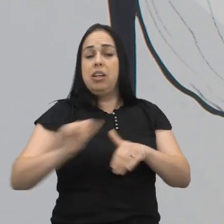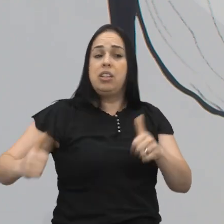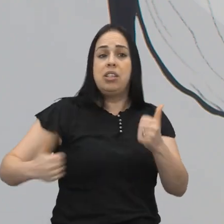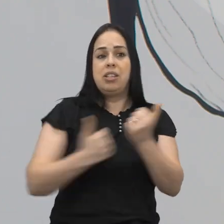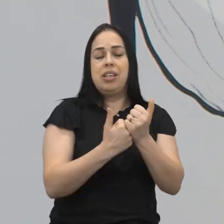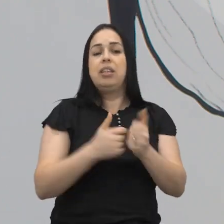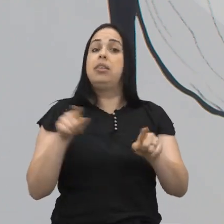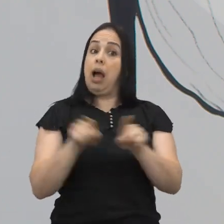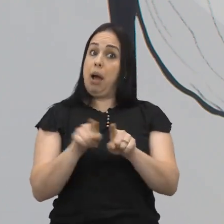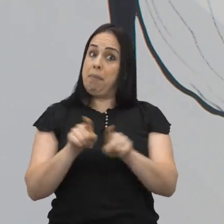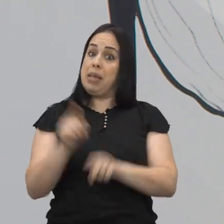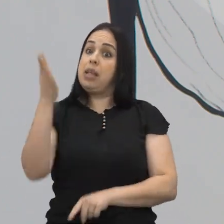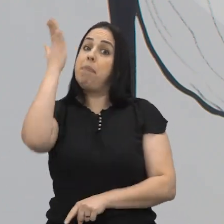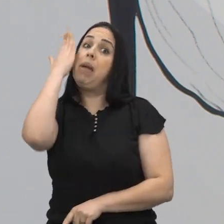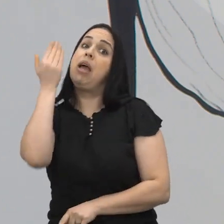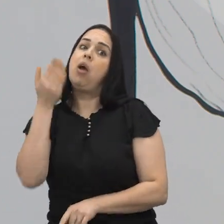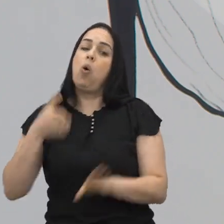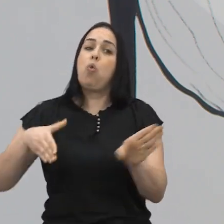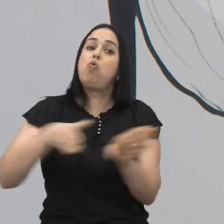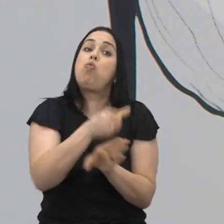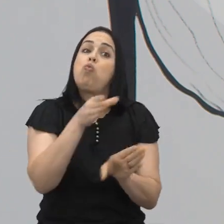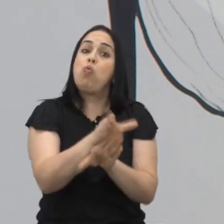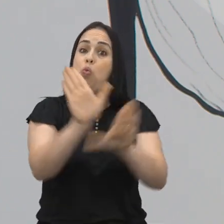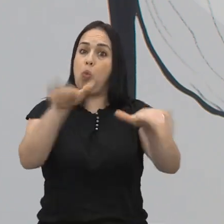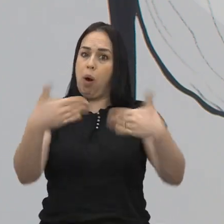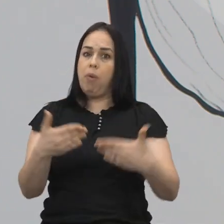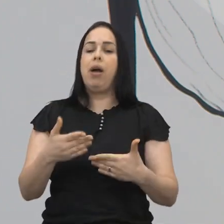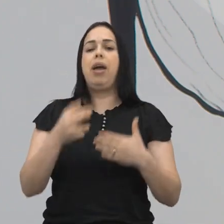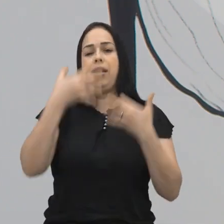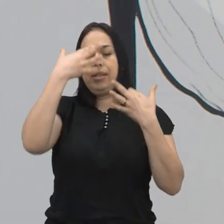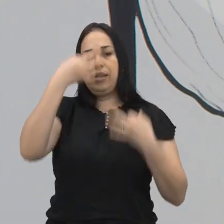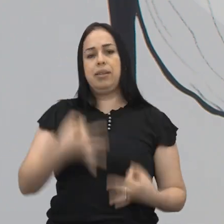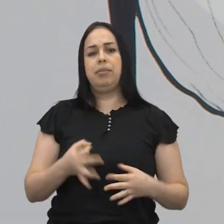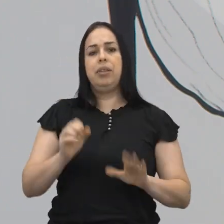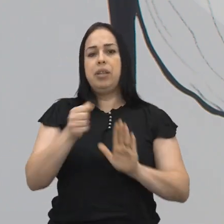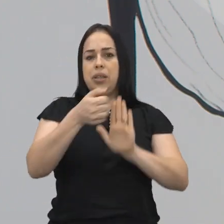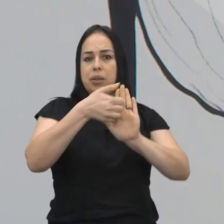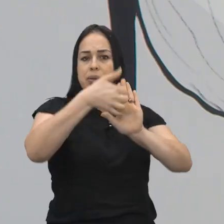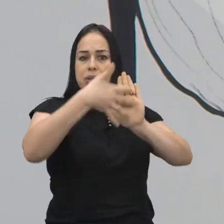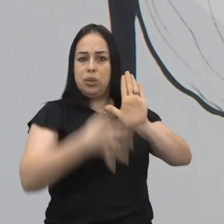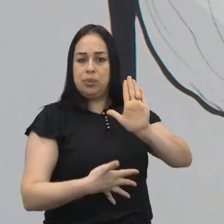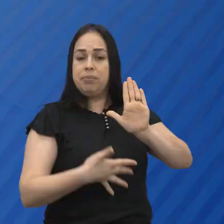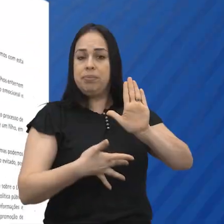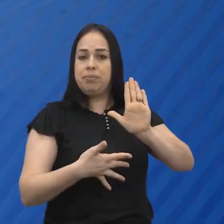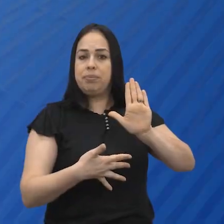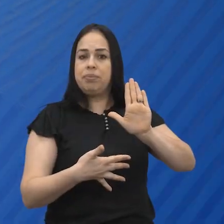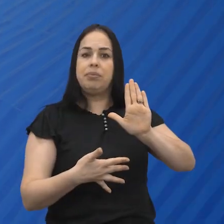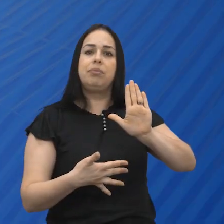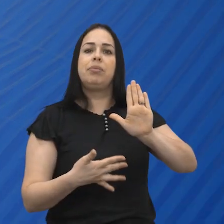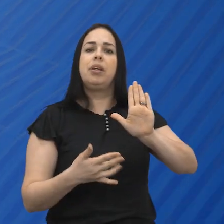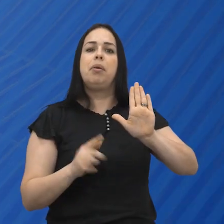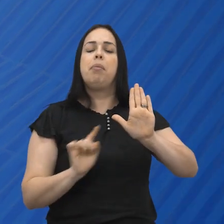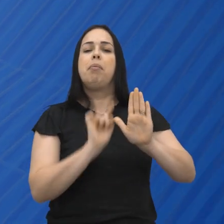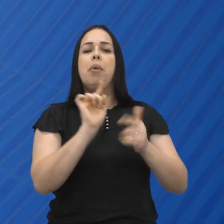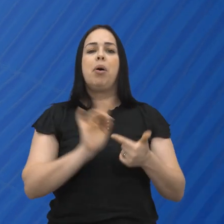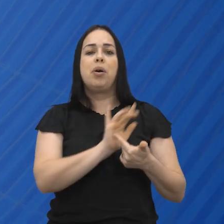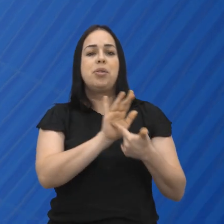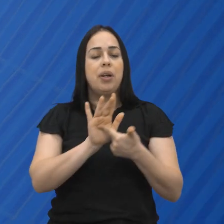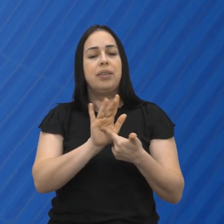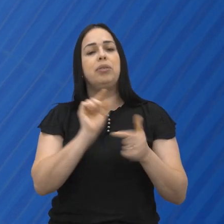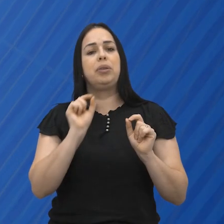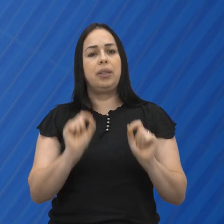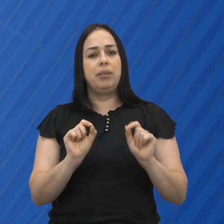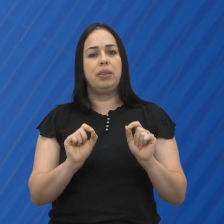fora e que saibam o que falar também é muito muito importante sem dúvida a justificativa do